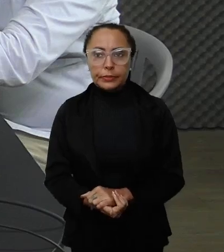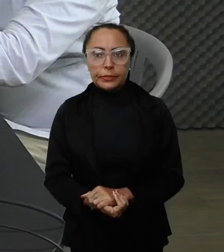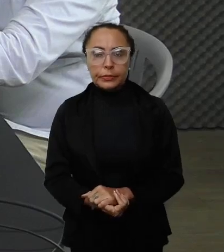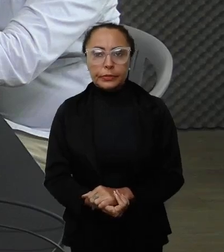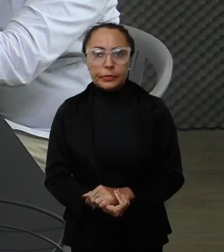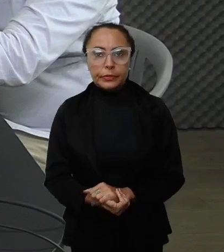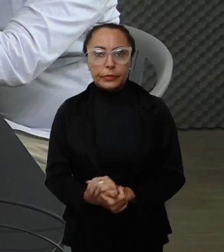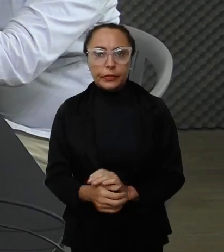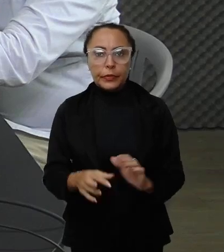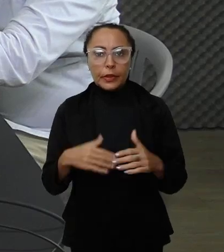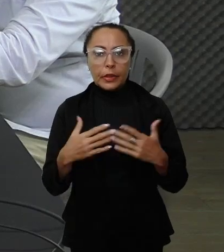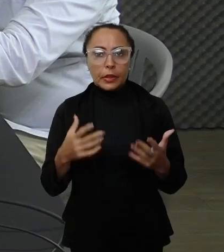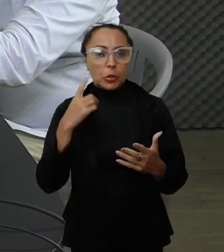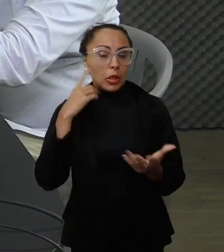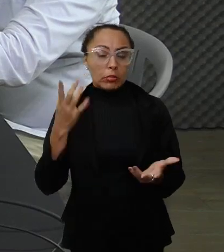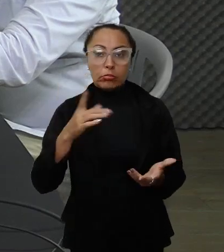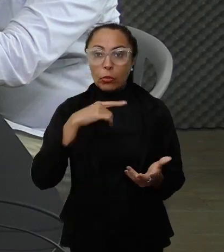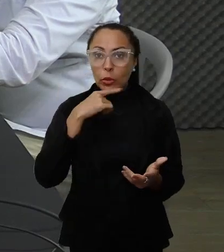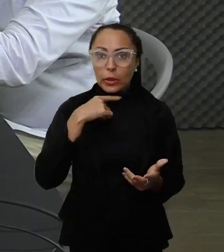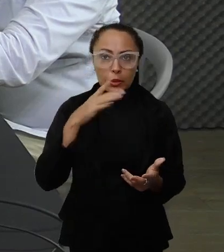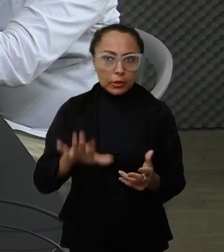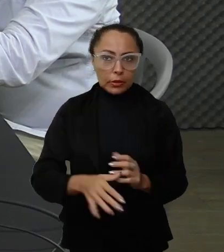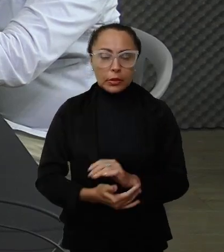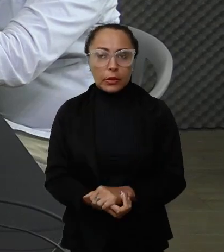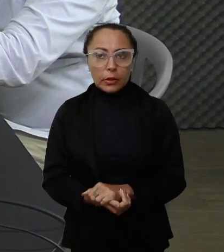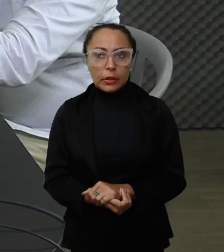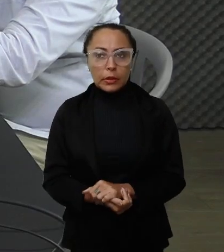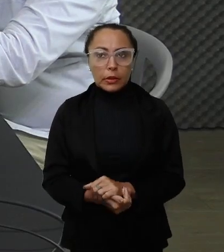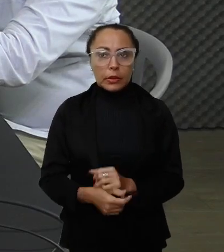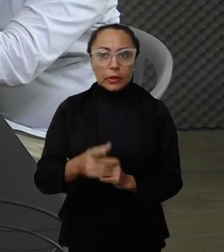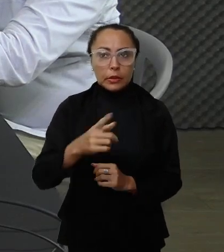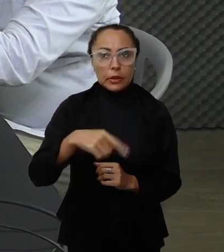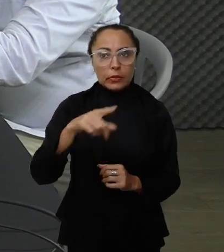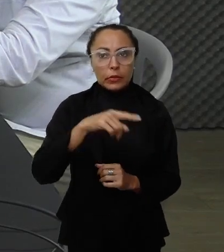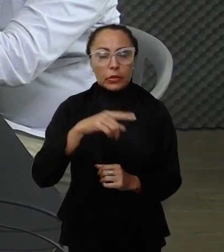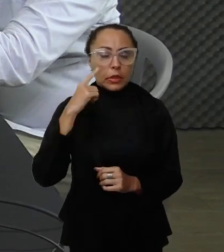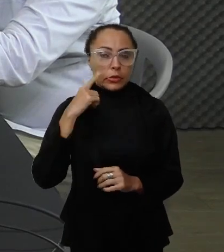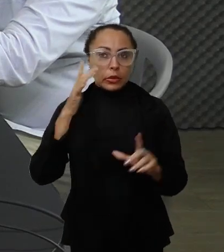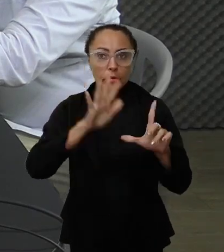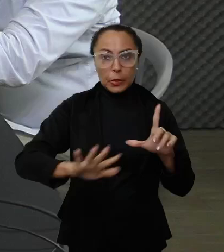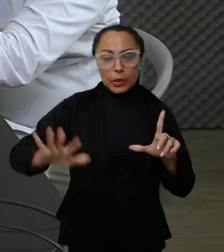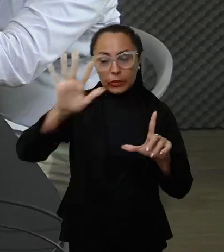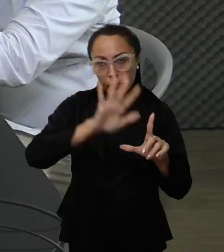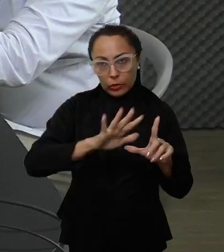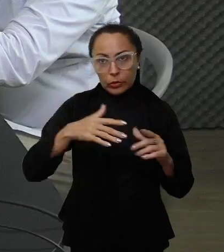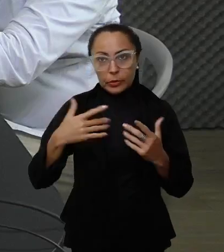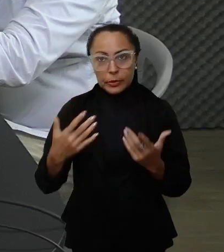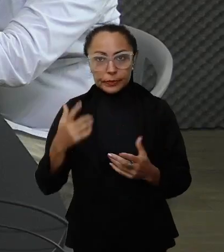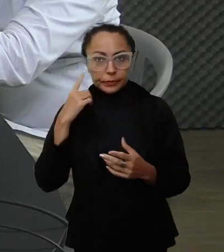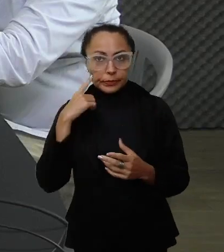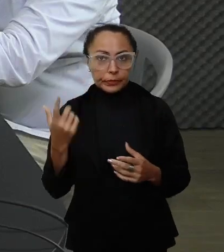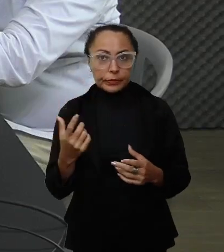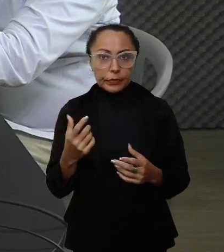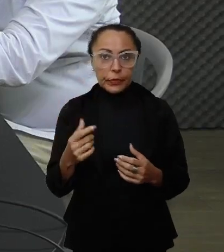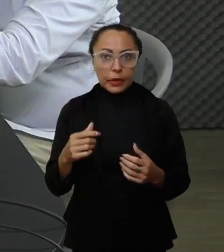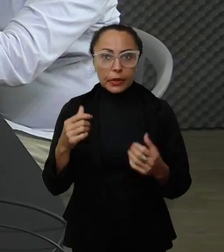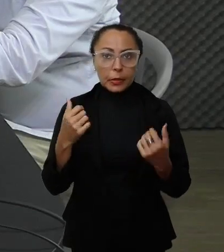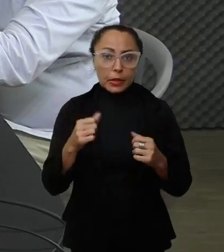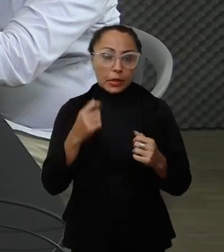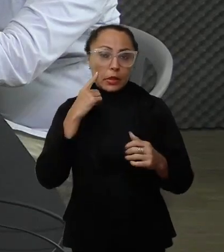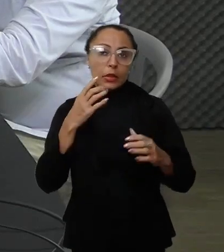para você alimentar, porque não adianta, veja. Se você está numa plataforma social, é porque você quer se